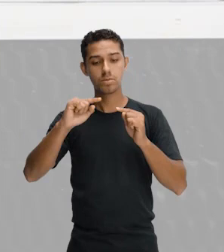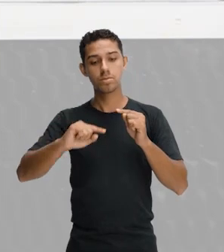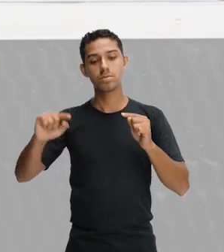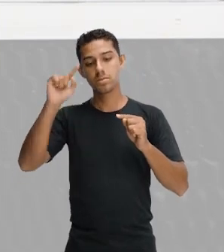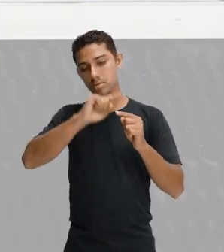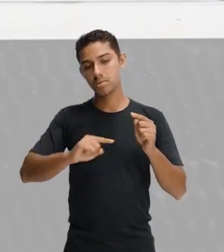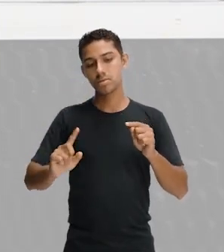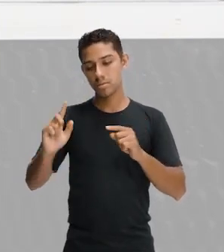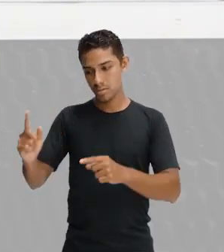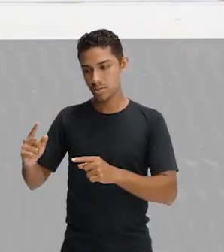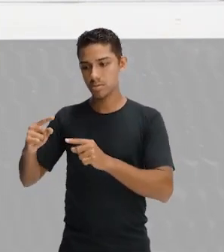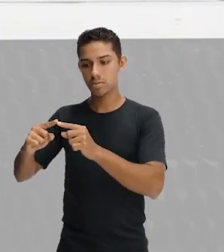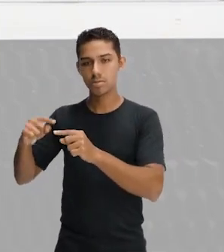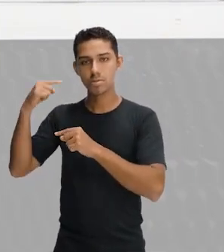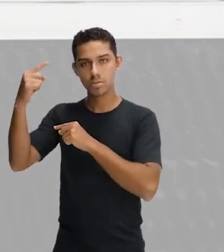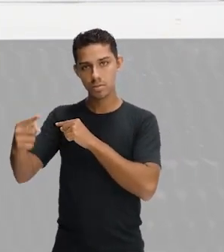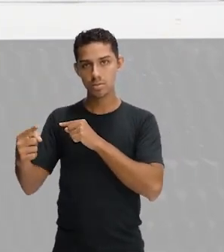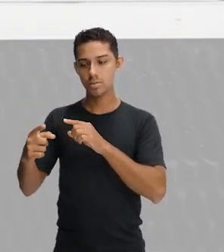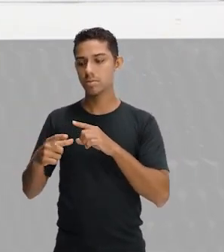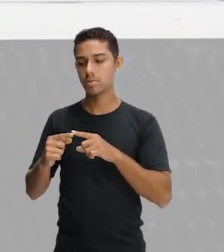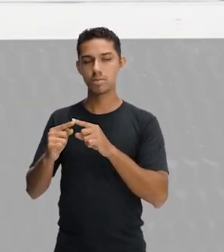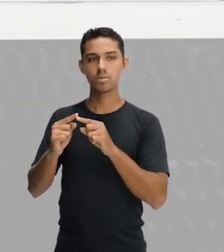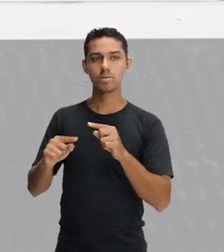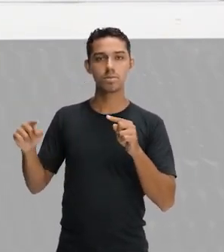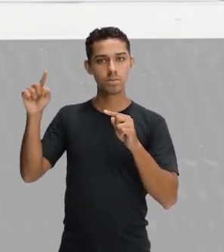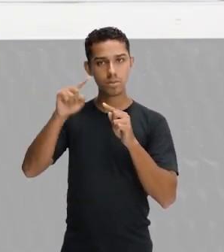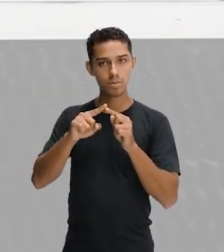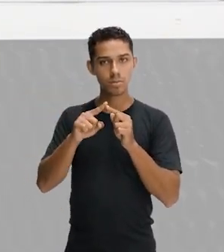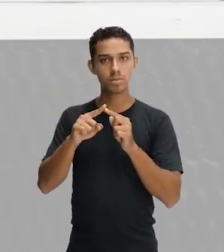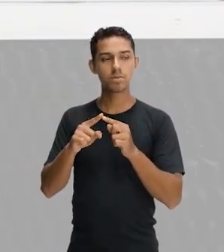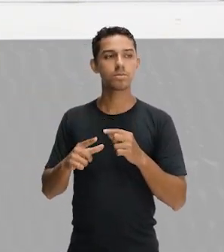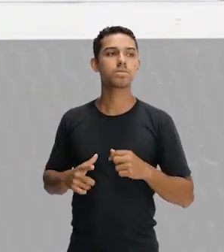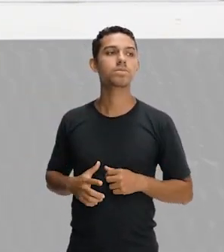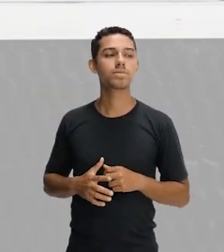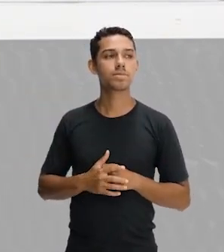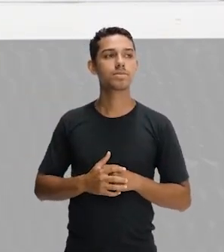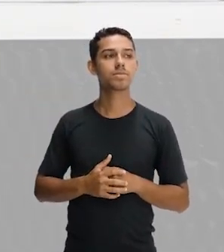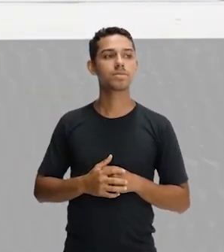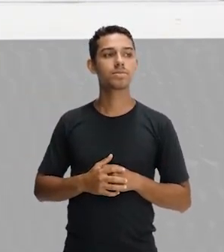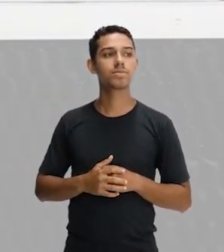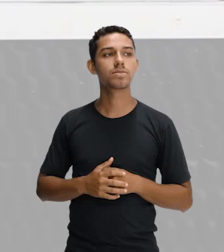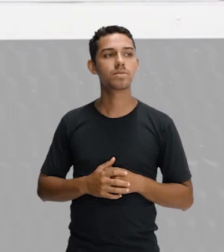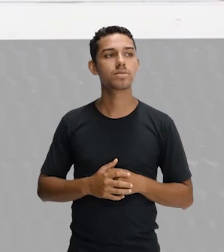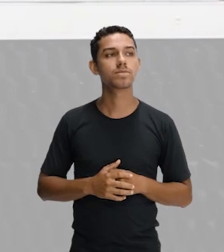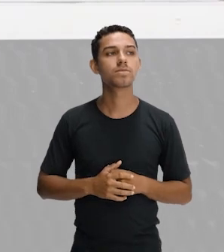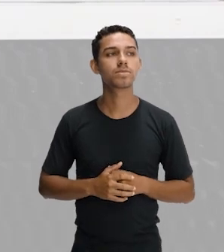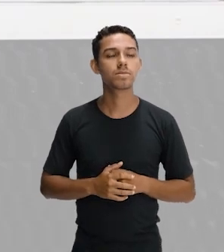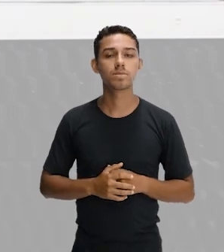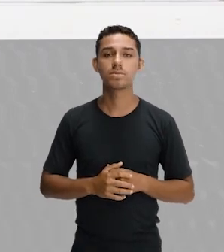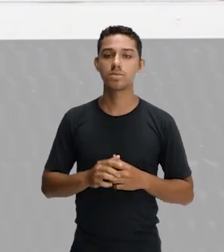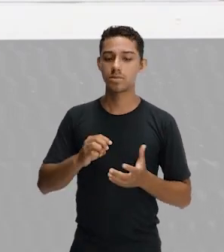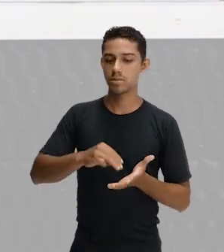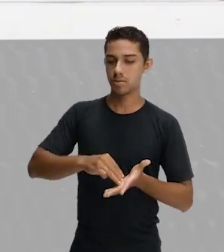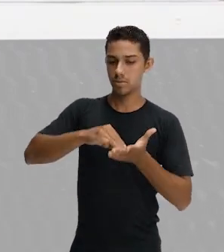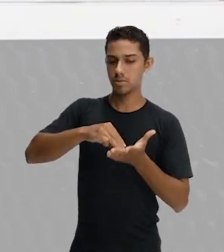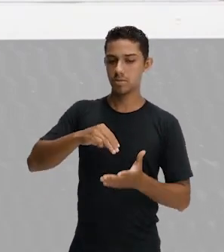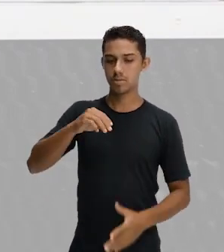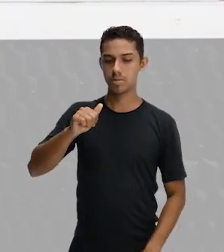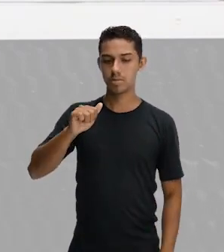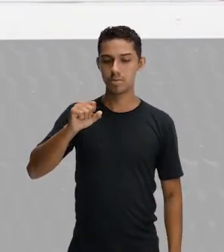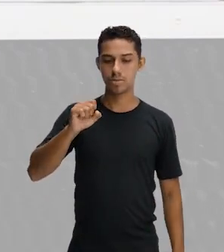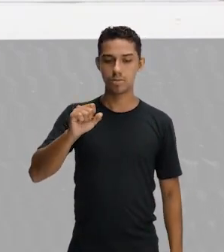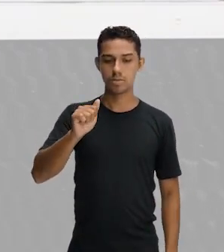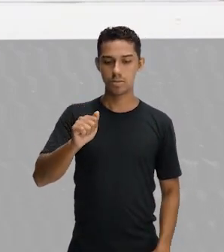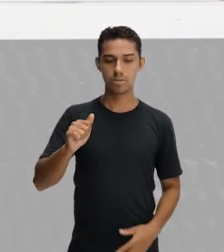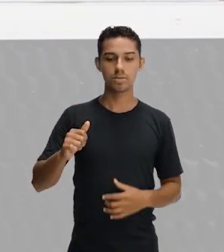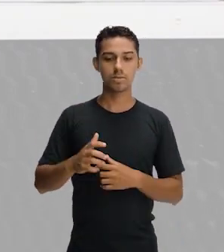momento que o fio se parte, tá ok? Então vamos lá. Então os dados da questão é o seguinte: a massa